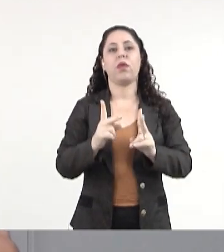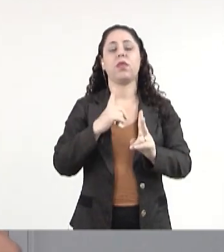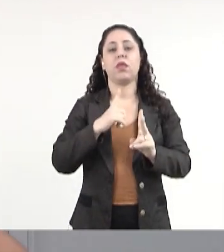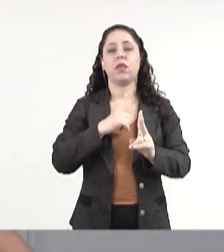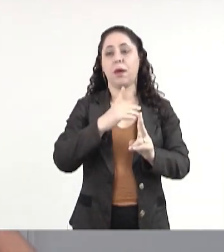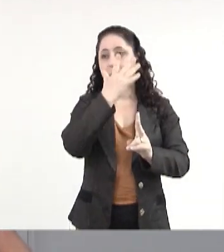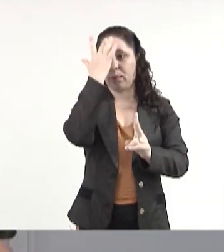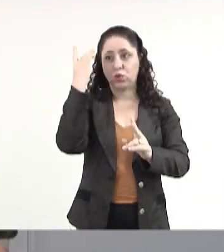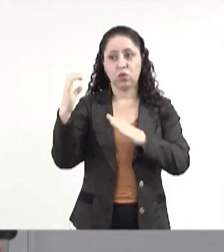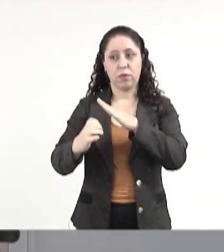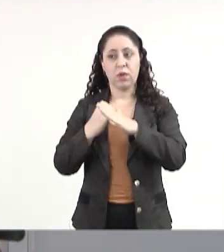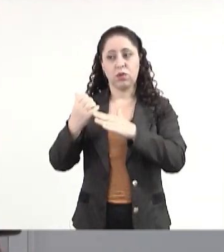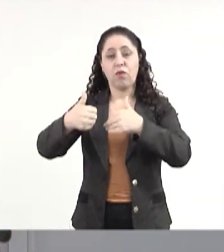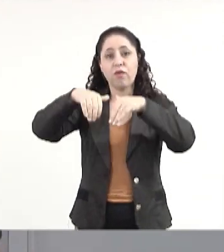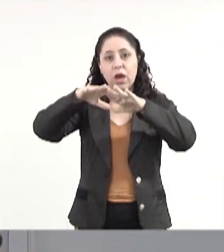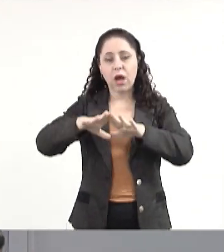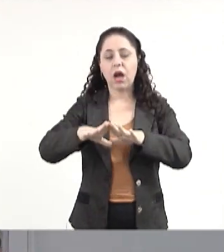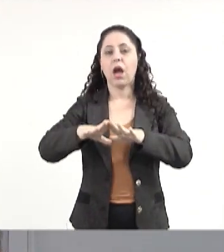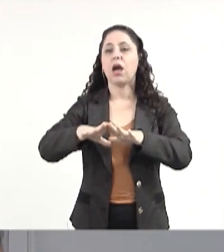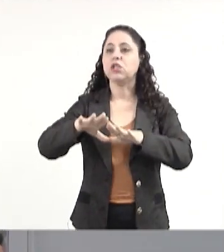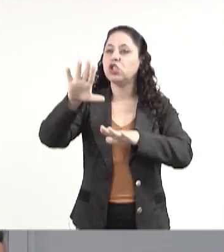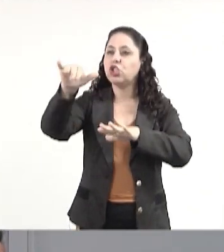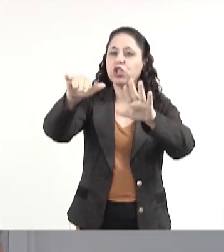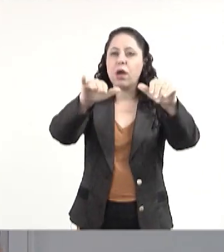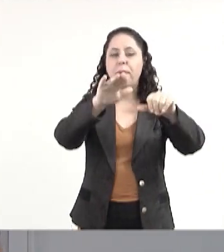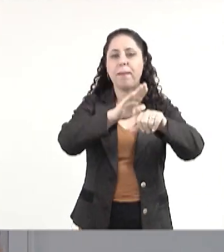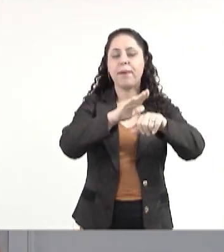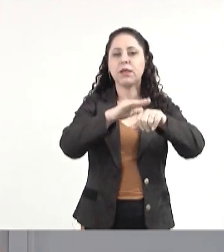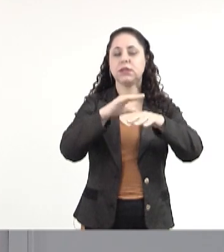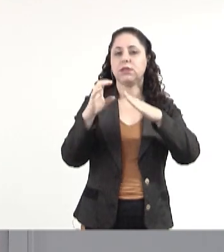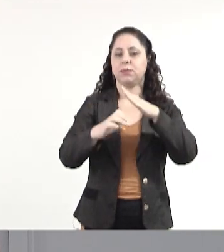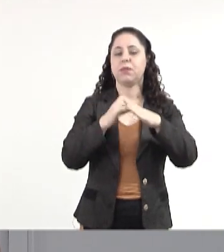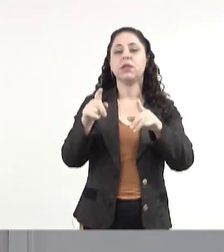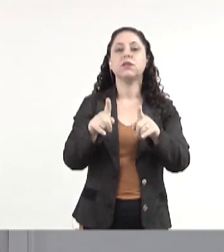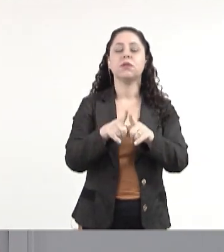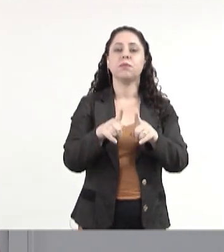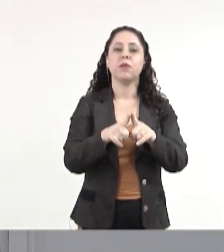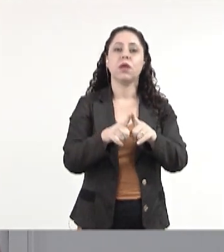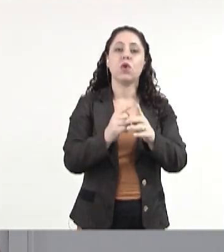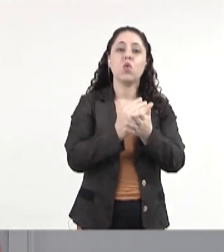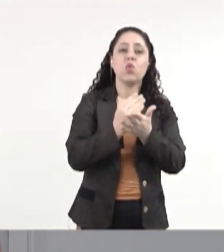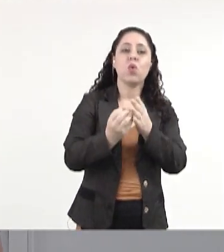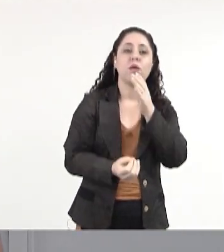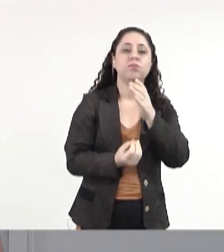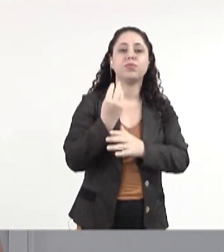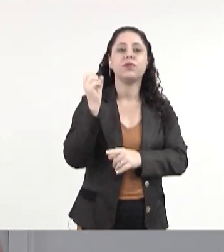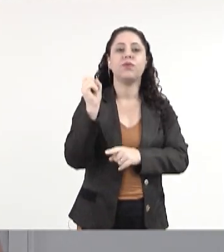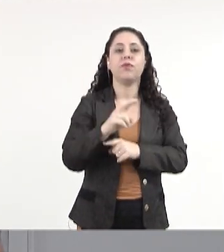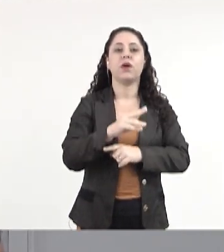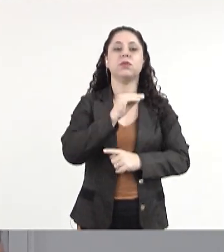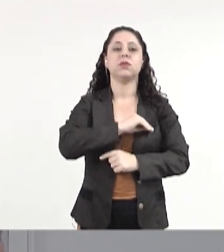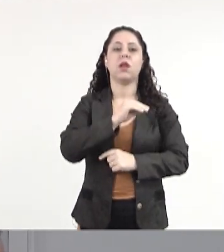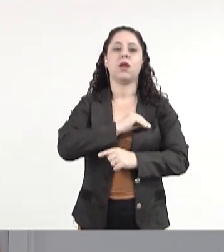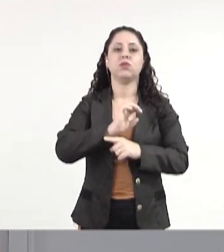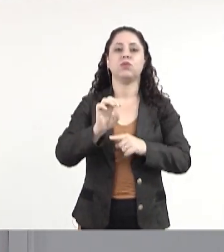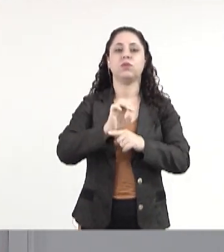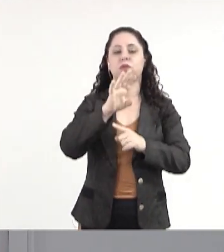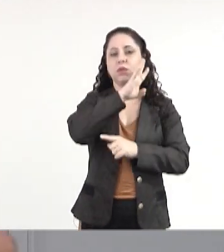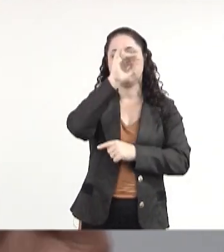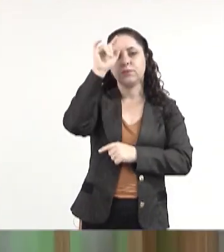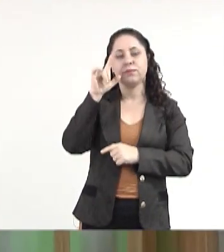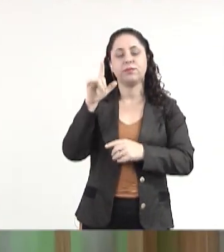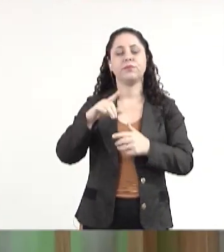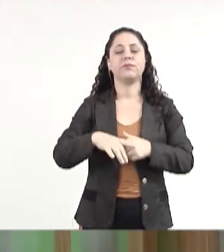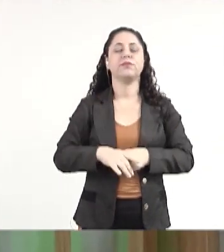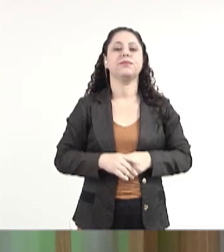nossos investidores aqui no estado, trazer novos investidores e, é claro, gerar emprego e renda no nosso estado de Mato Grosso do Sul.